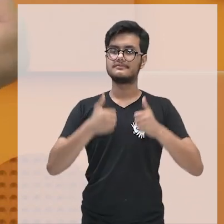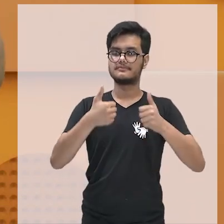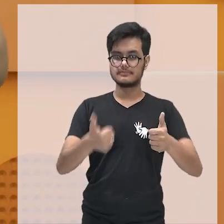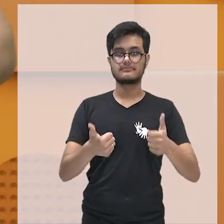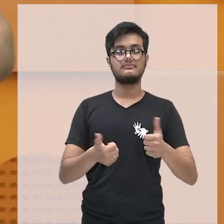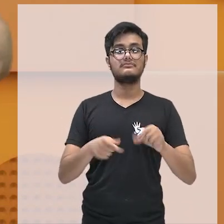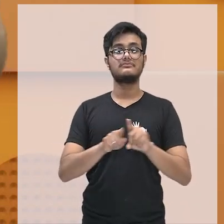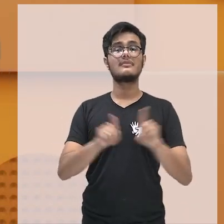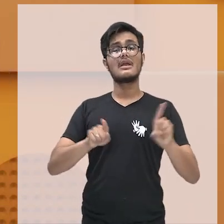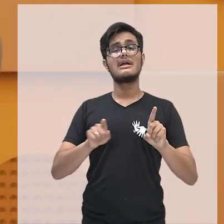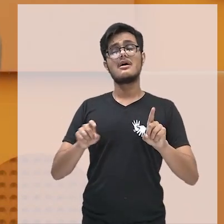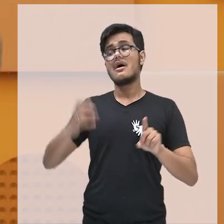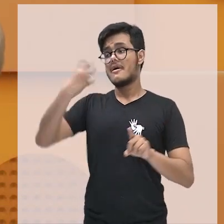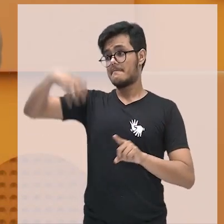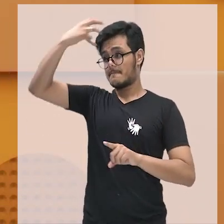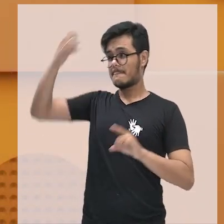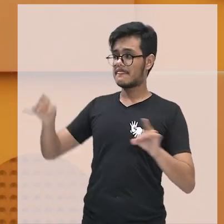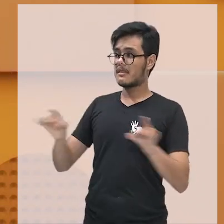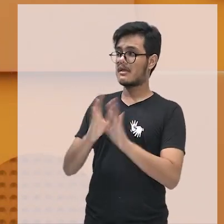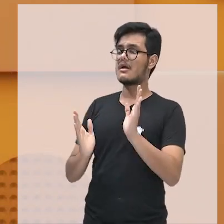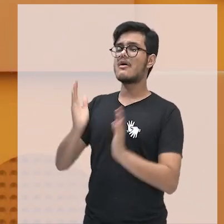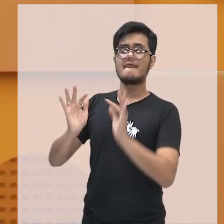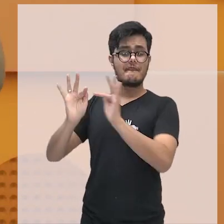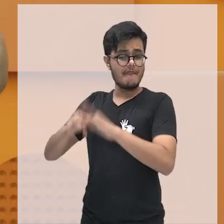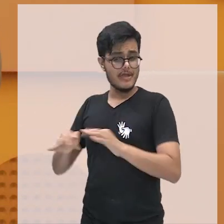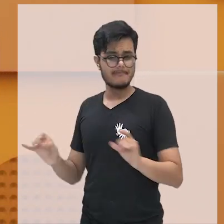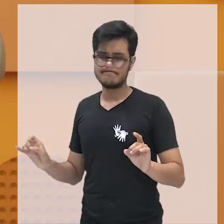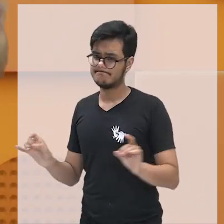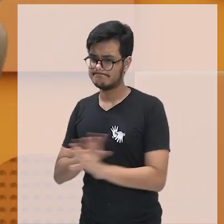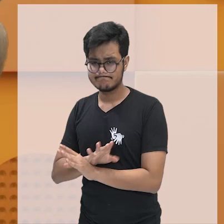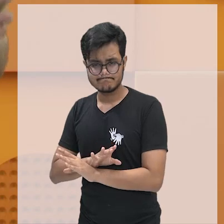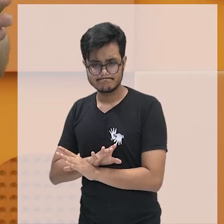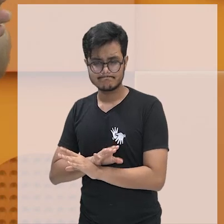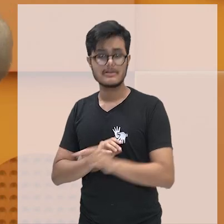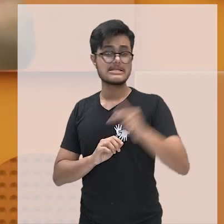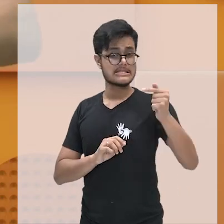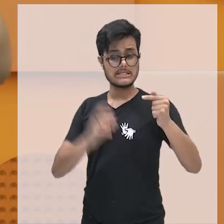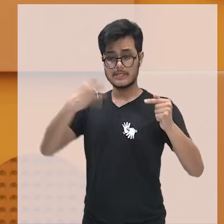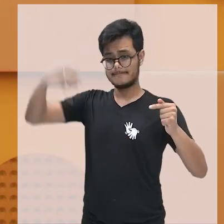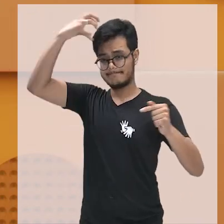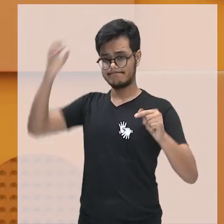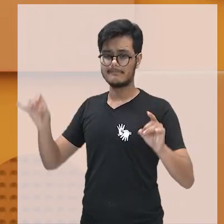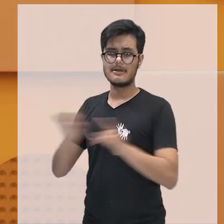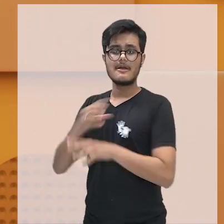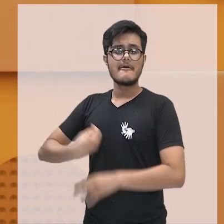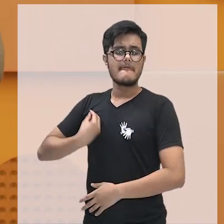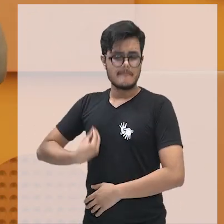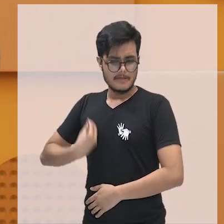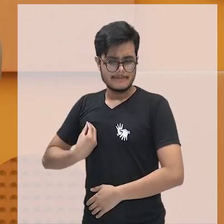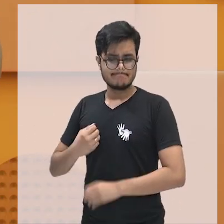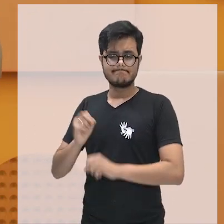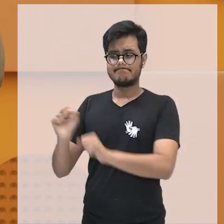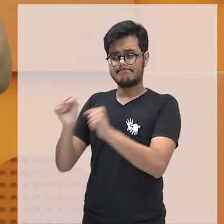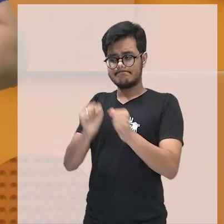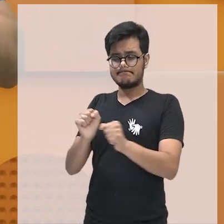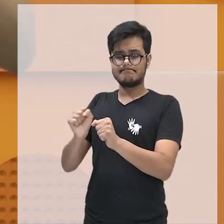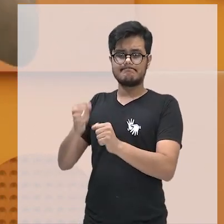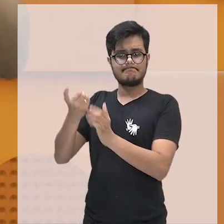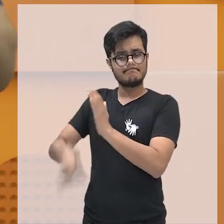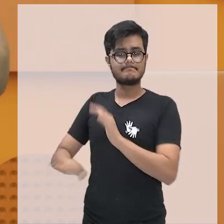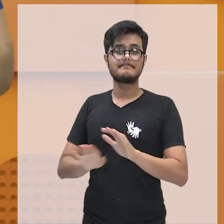período até o fim da monarquia depois dos sete reis que vão governar ali durante o período da